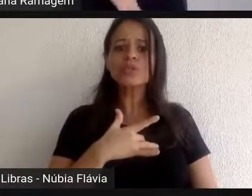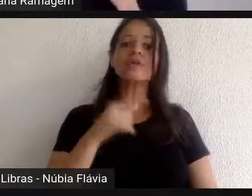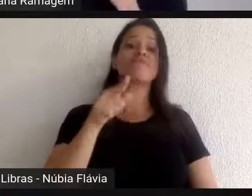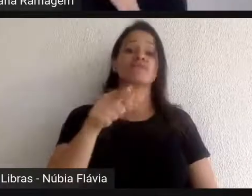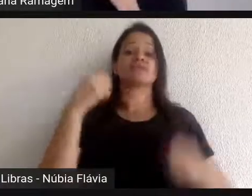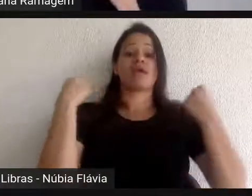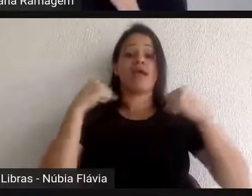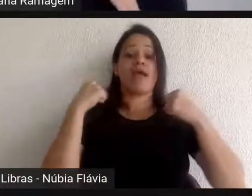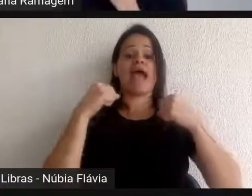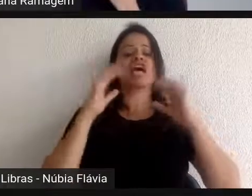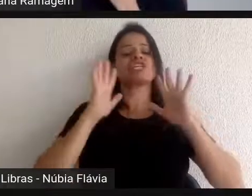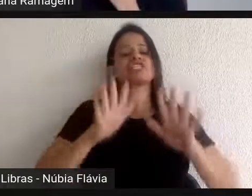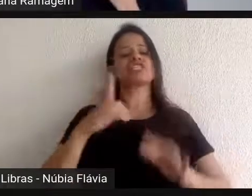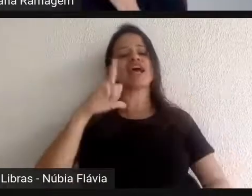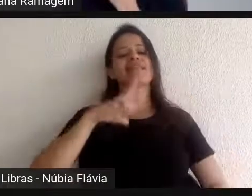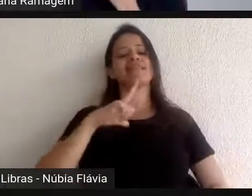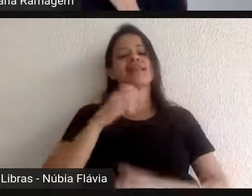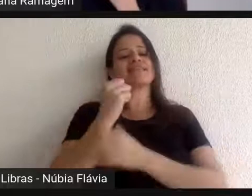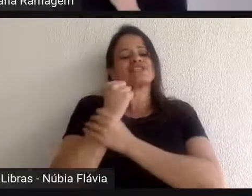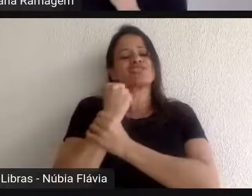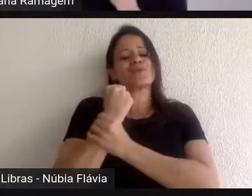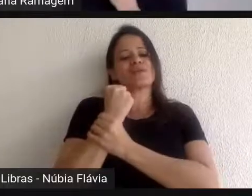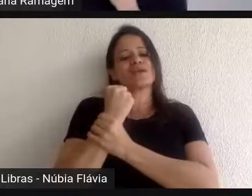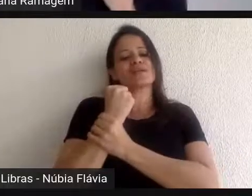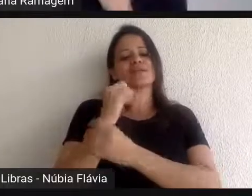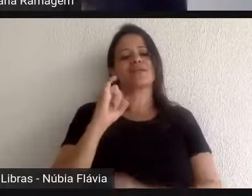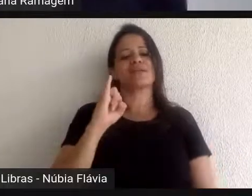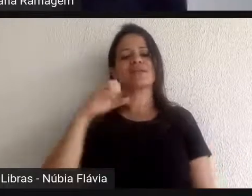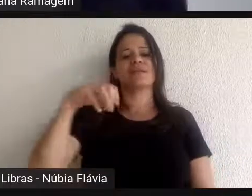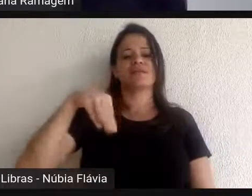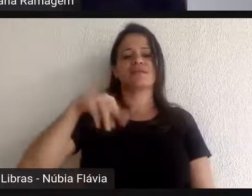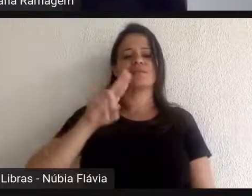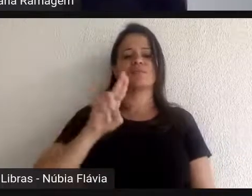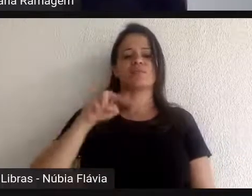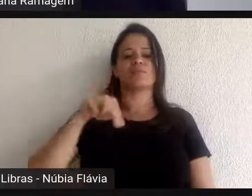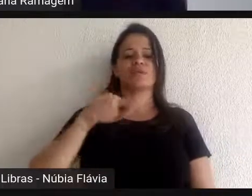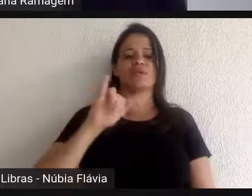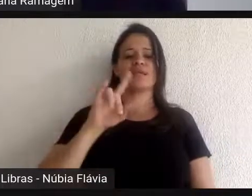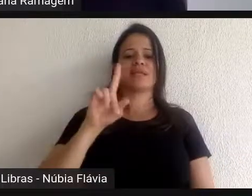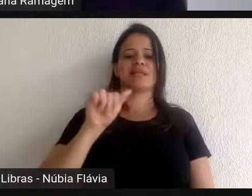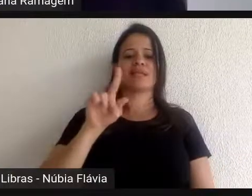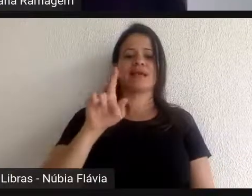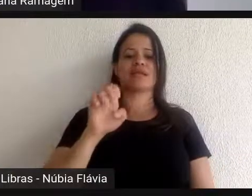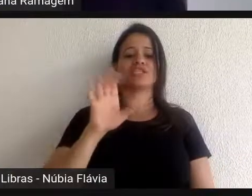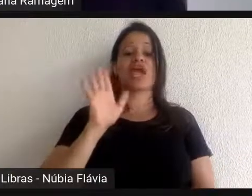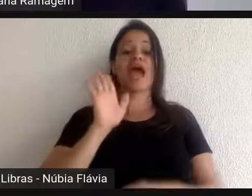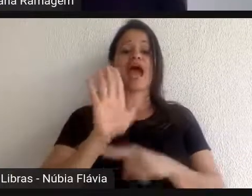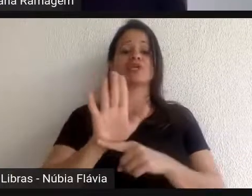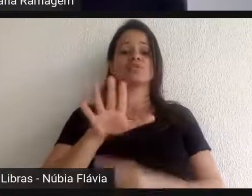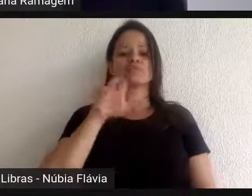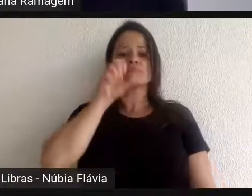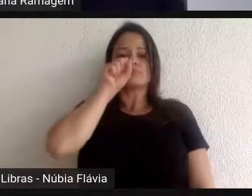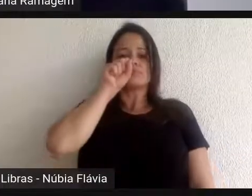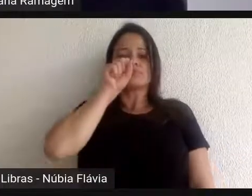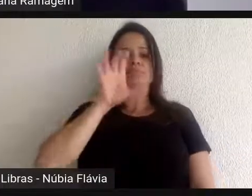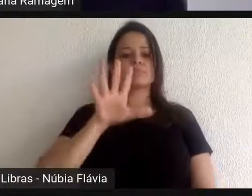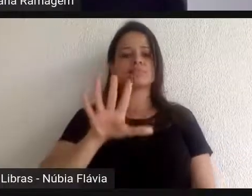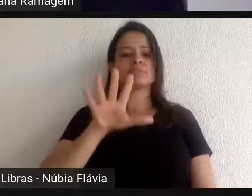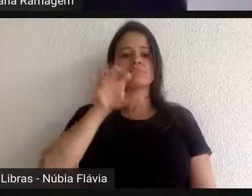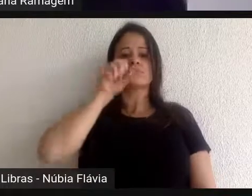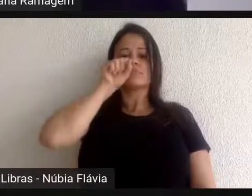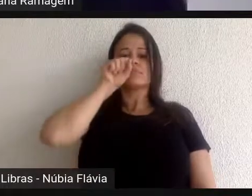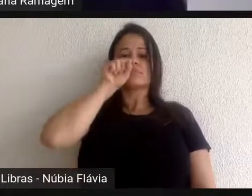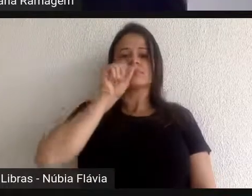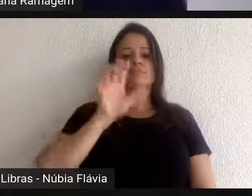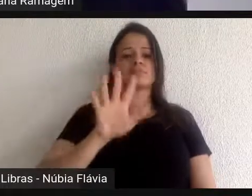questões relacionadas a pulmão, a respiração, que, por coincidência ou não, é a